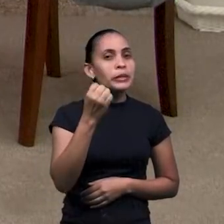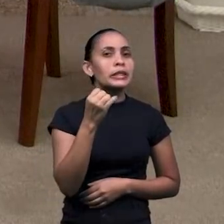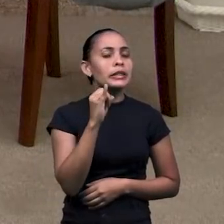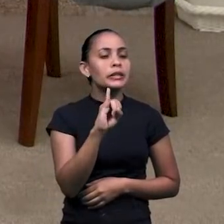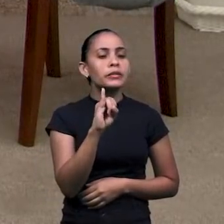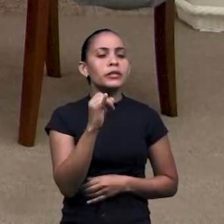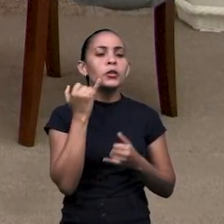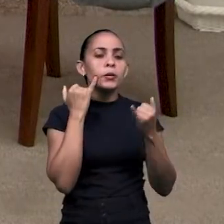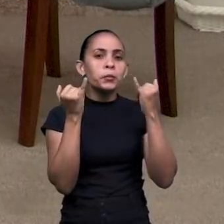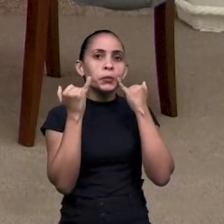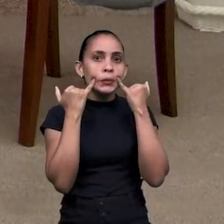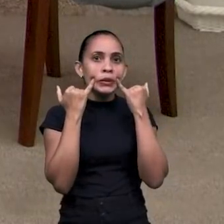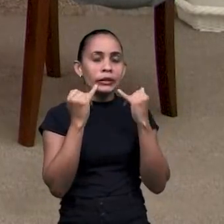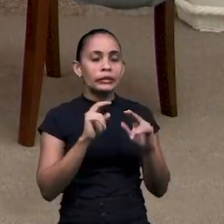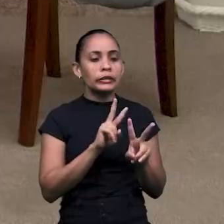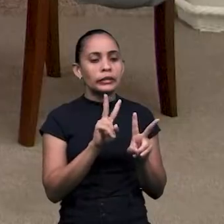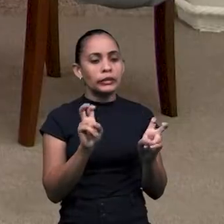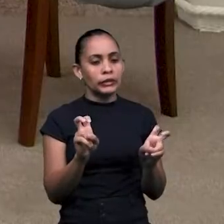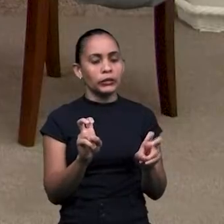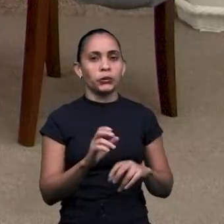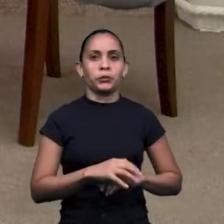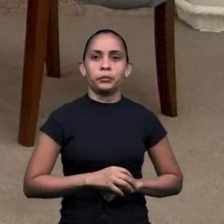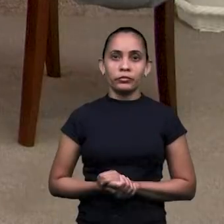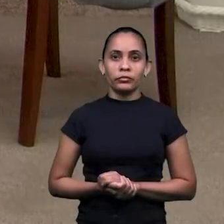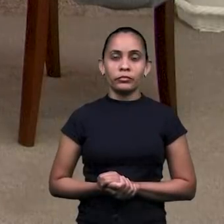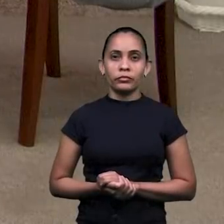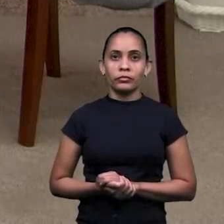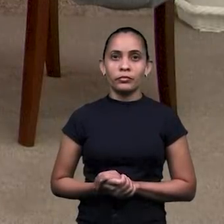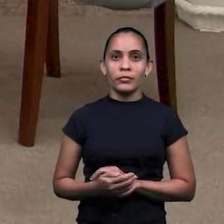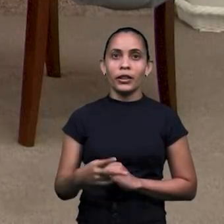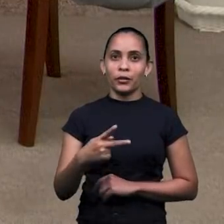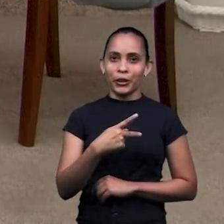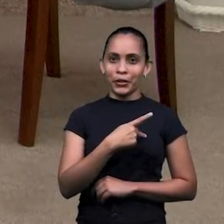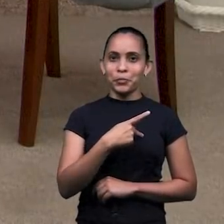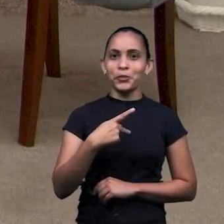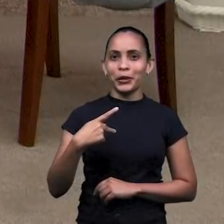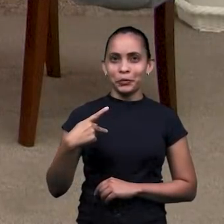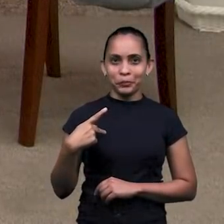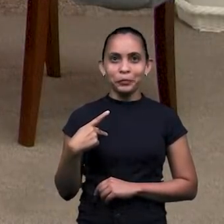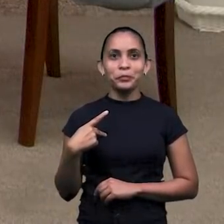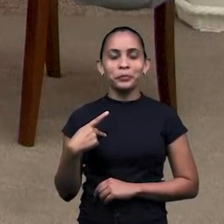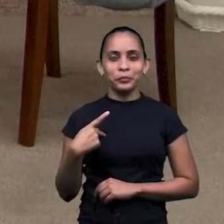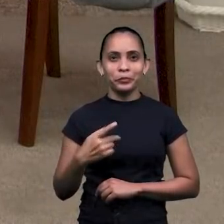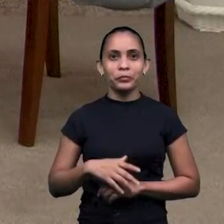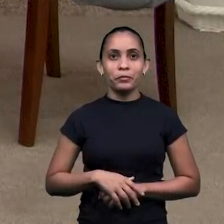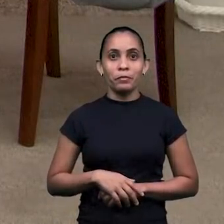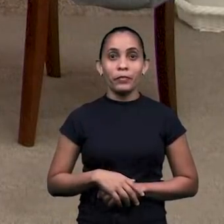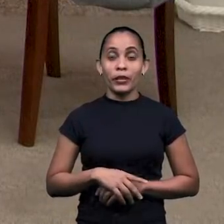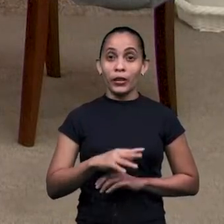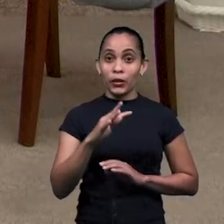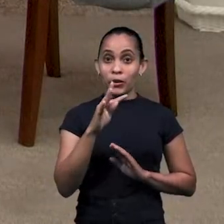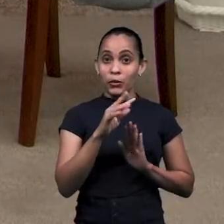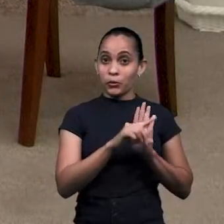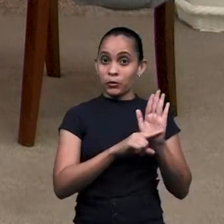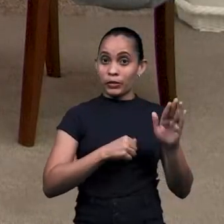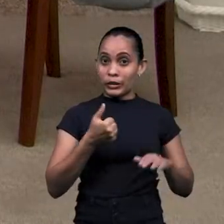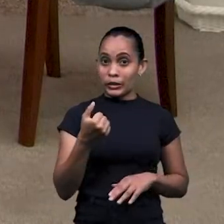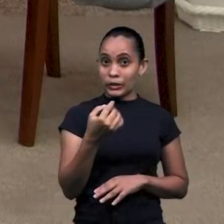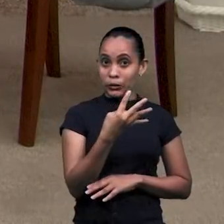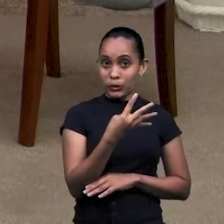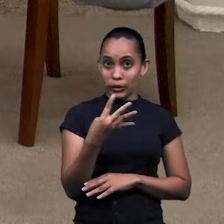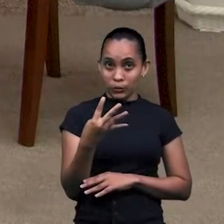comentário acerca dessas 2 participações. Pastor, Pai do Senhor, o interessante é que no versículo